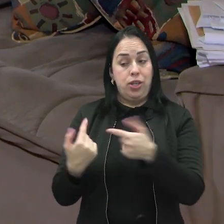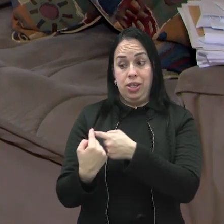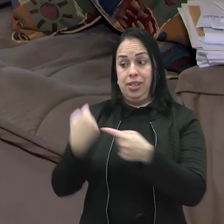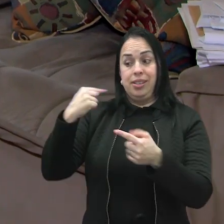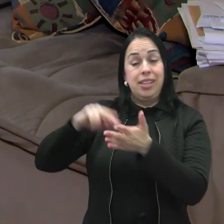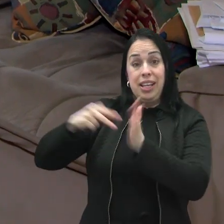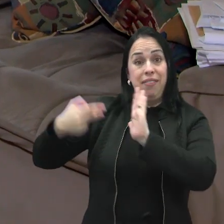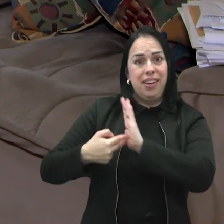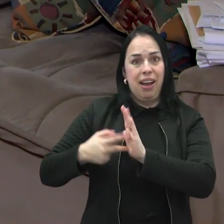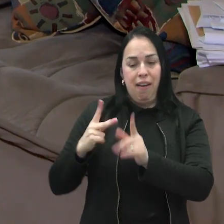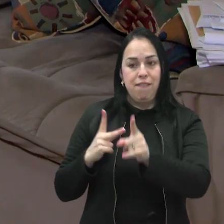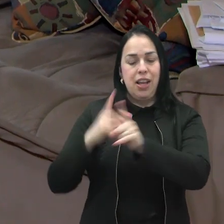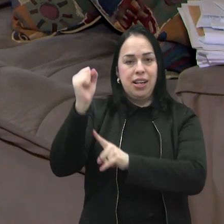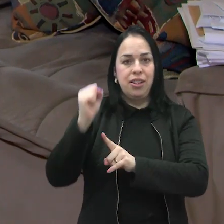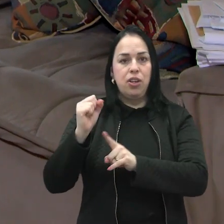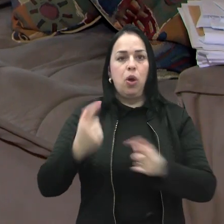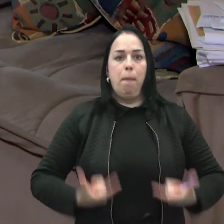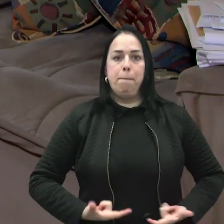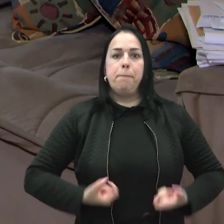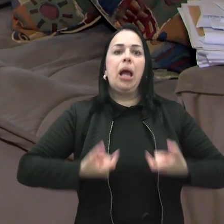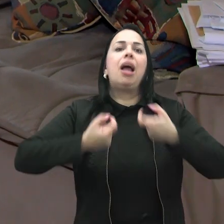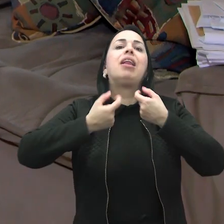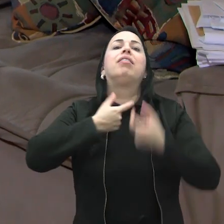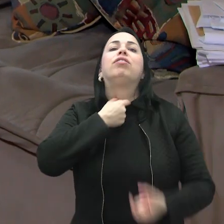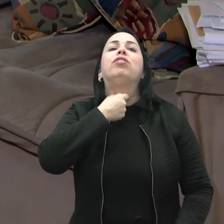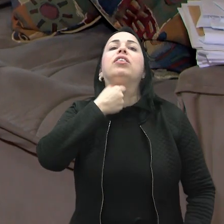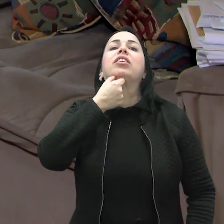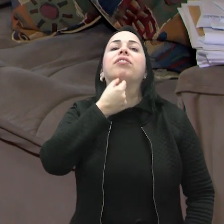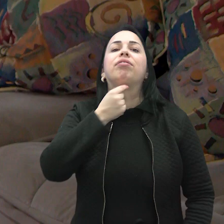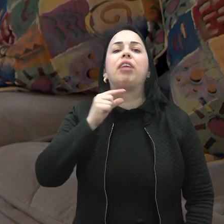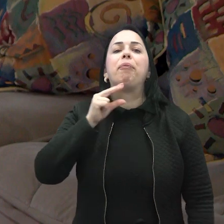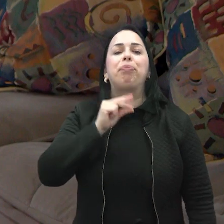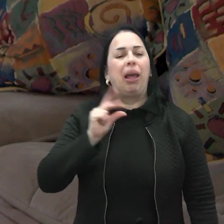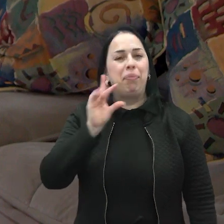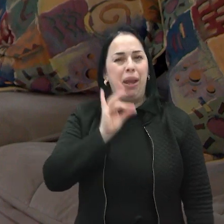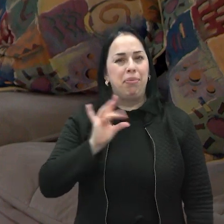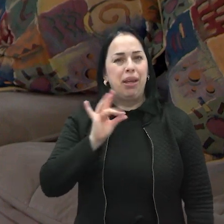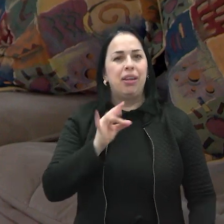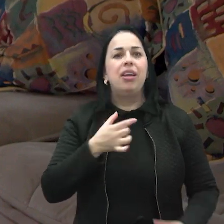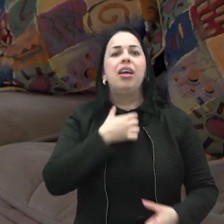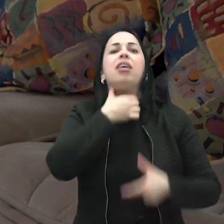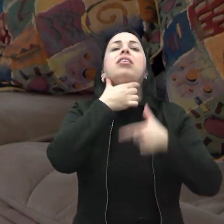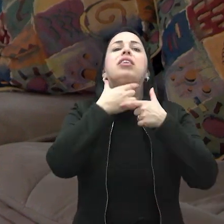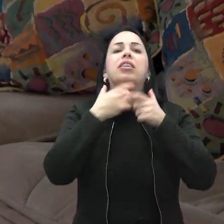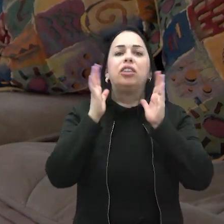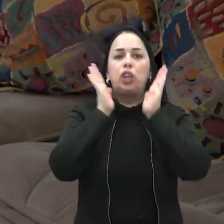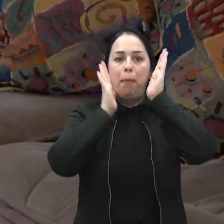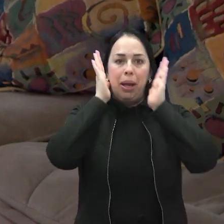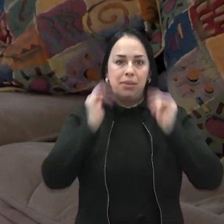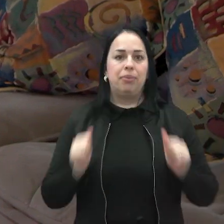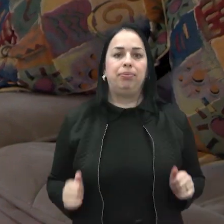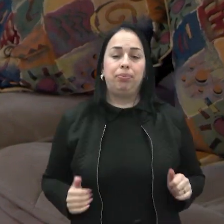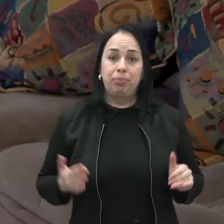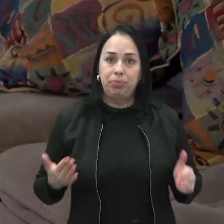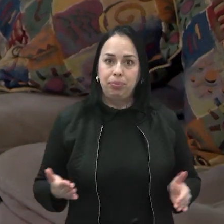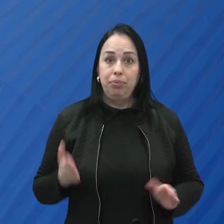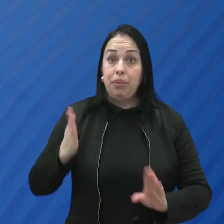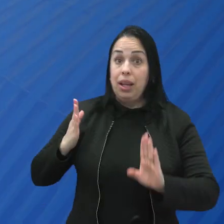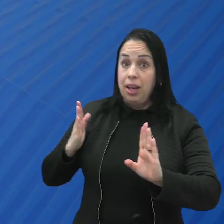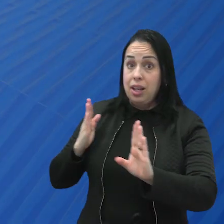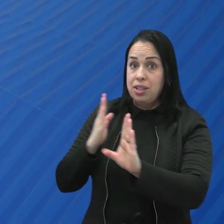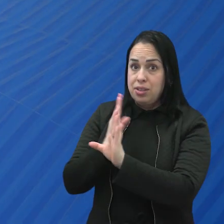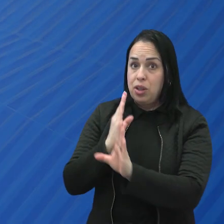de vitória contra um carcinoma da glândula salivar, um tipo de câncer de cabeça e pescoço.